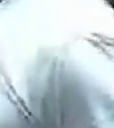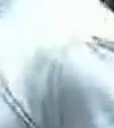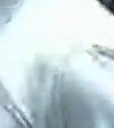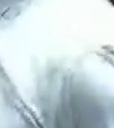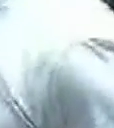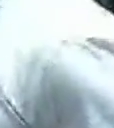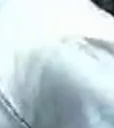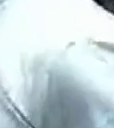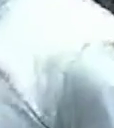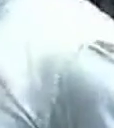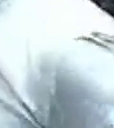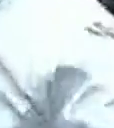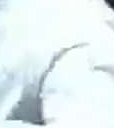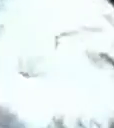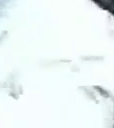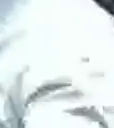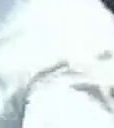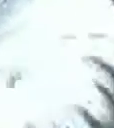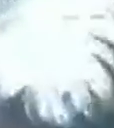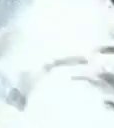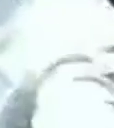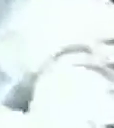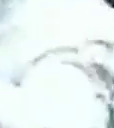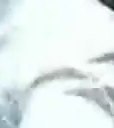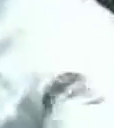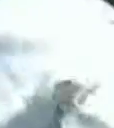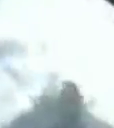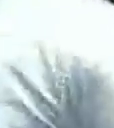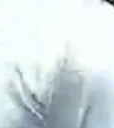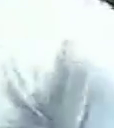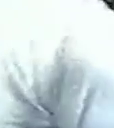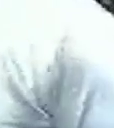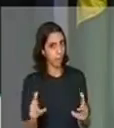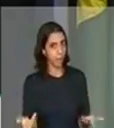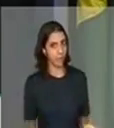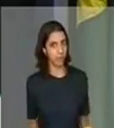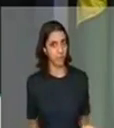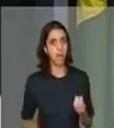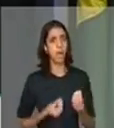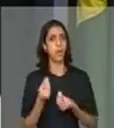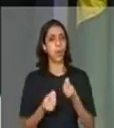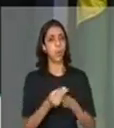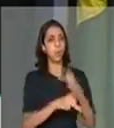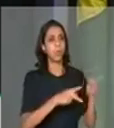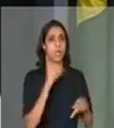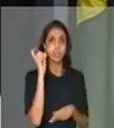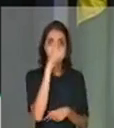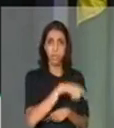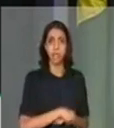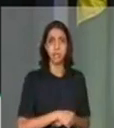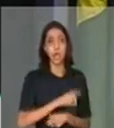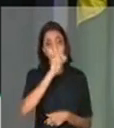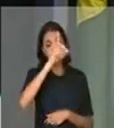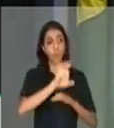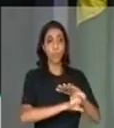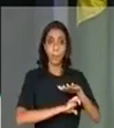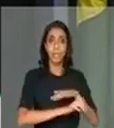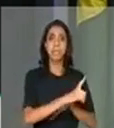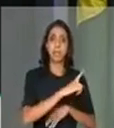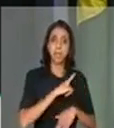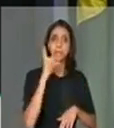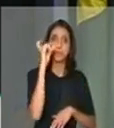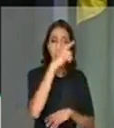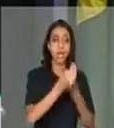de quase 4 bilhões num país de 14 milhões de desempregados. Do empresário, que está com dificuldades